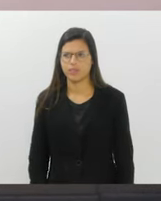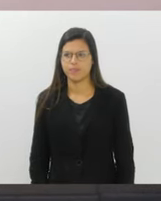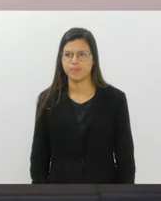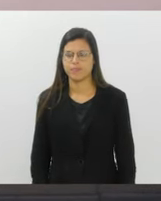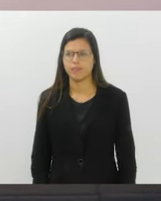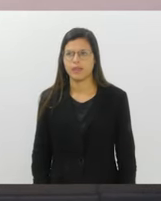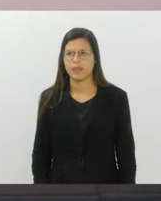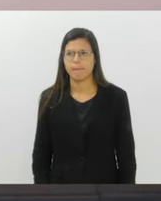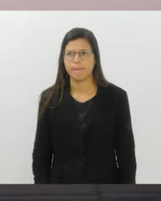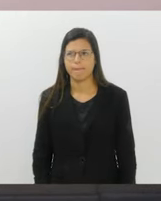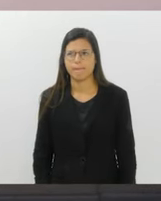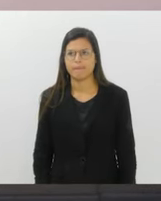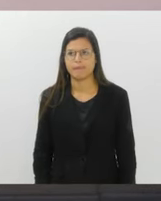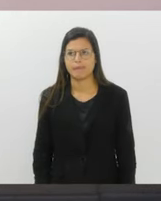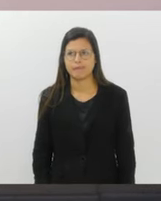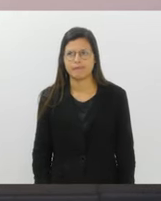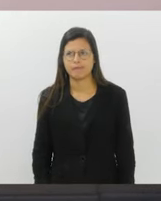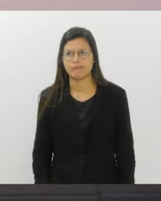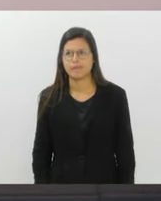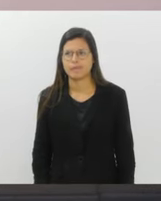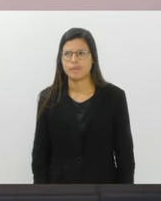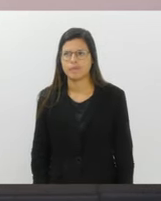Mas o deputado...